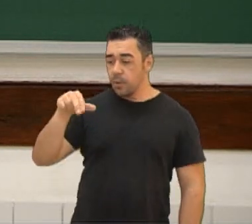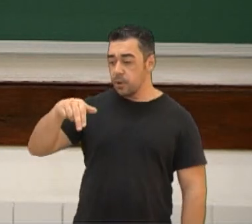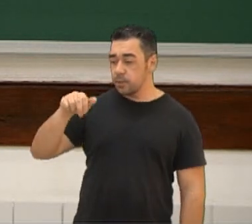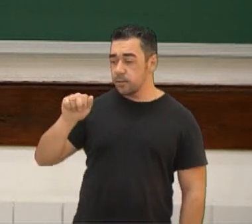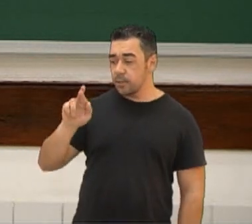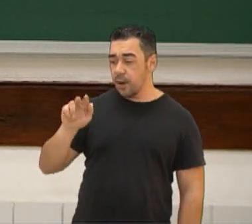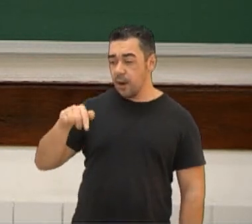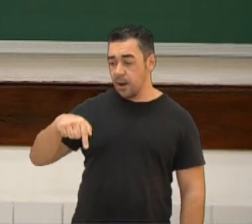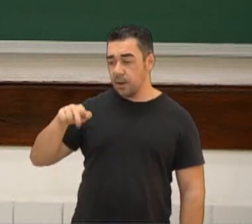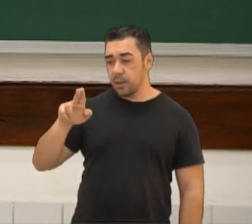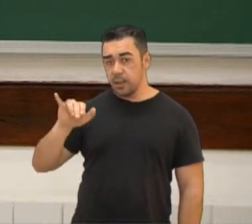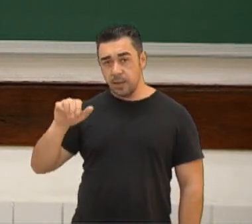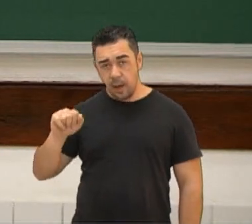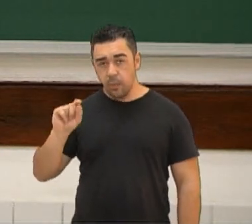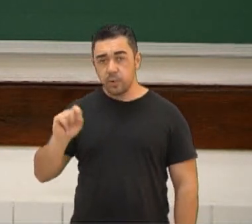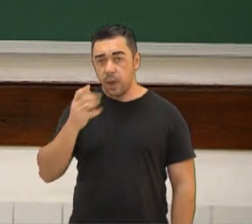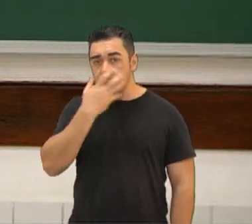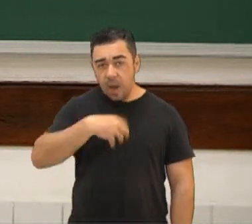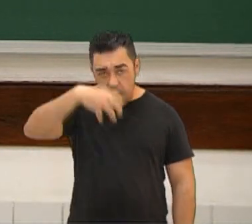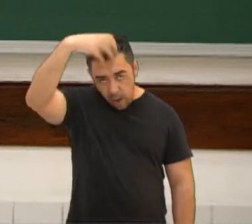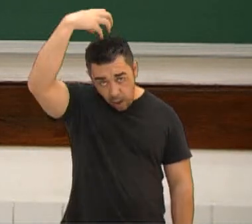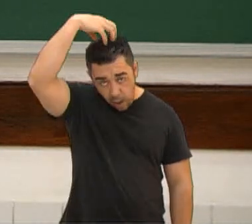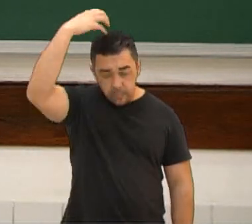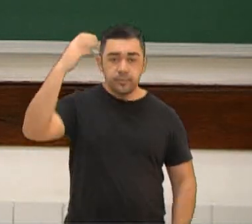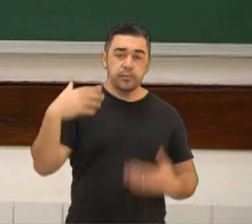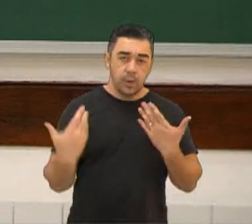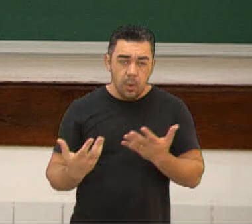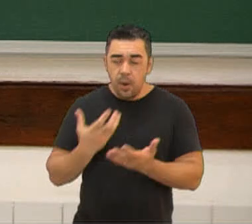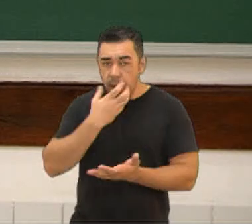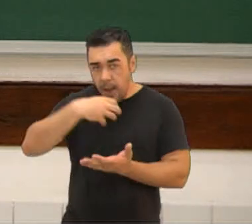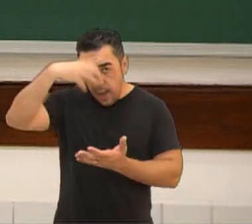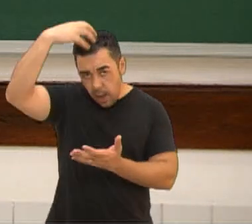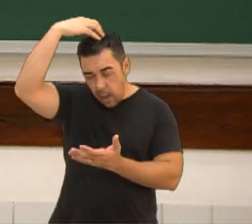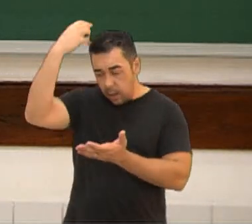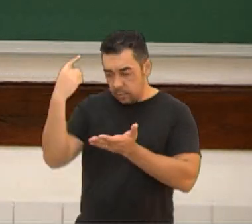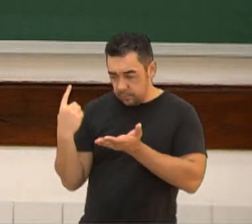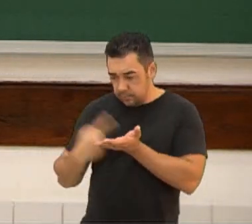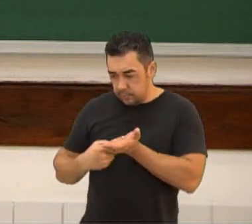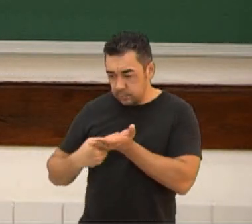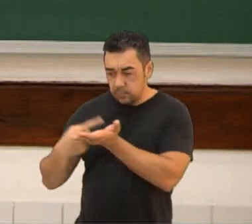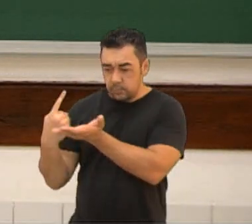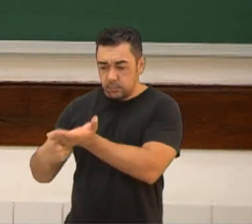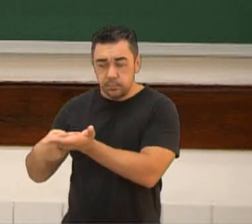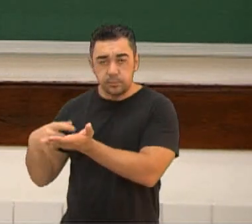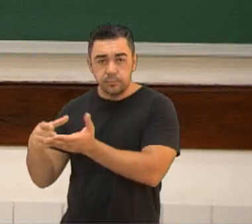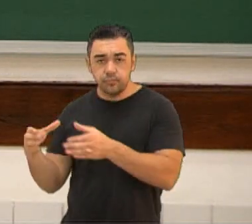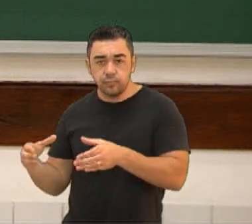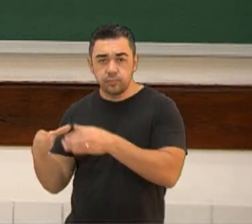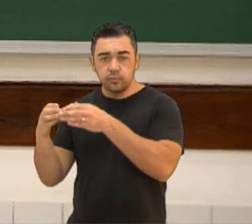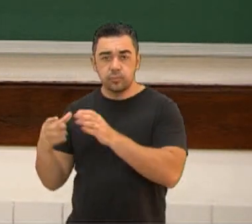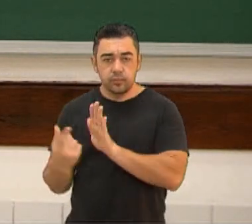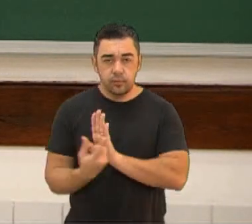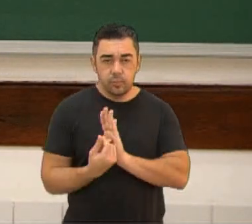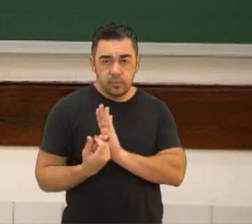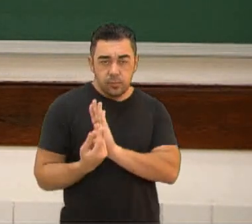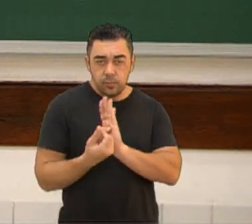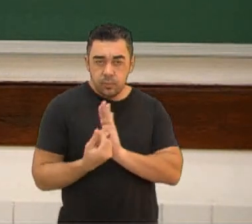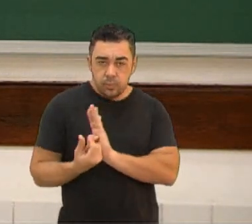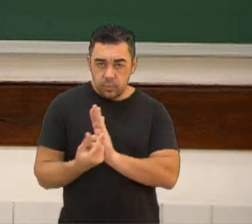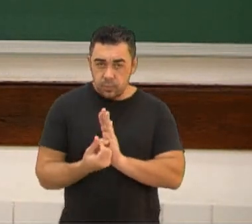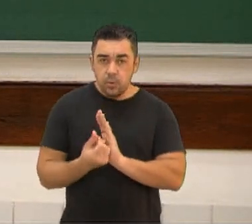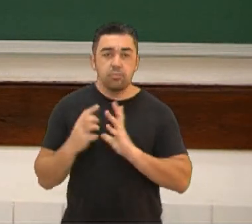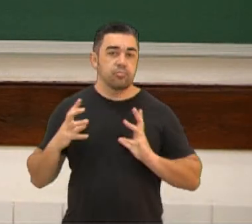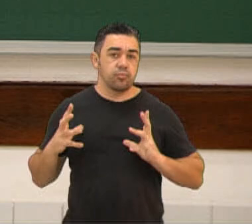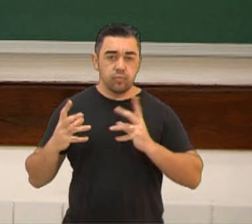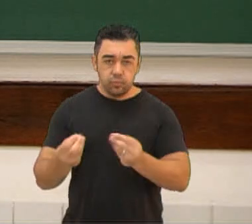os reis eles vão acabar fazendo acordos econômicos, comerciais com os burgueses, ou seja, todo mundo